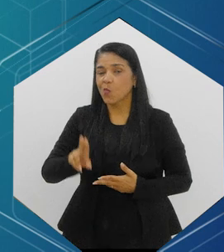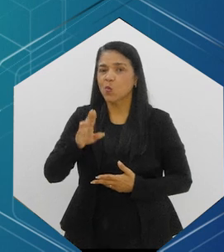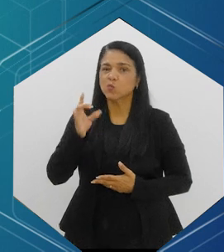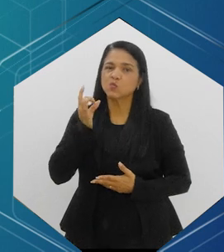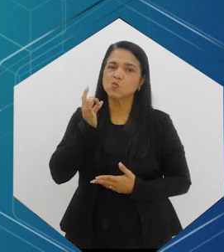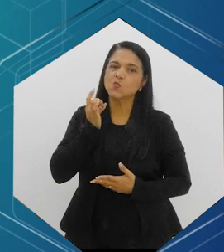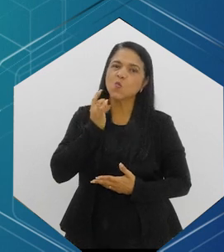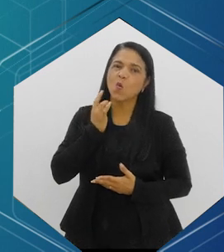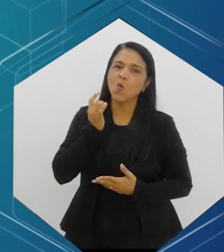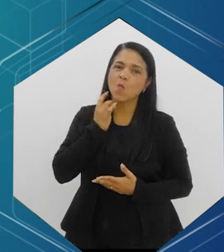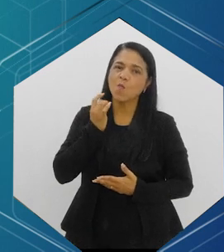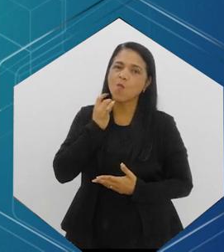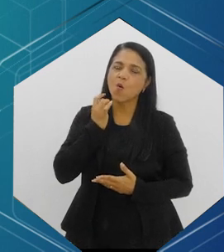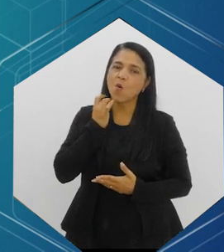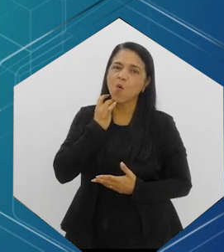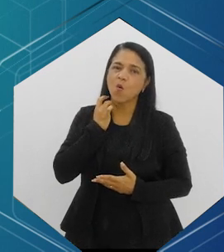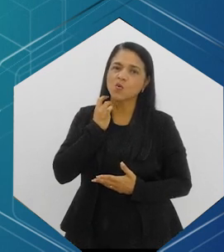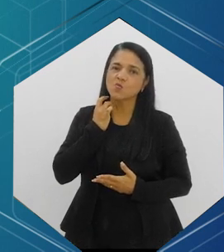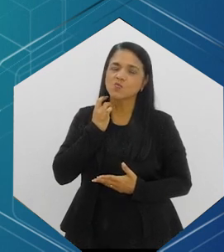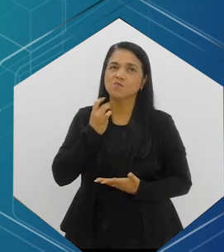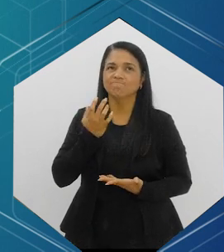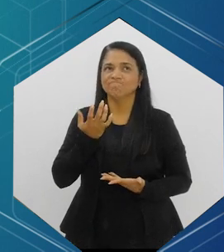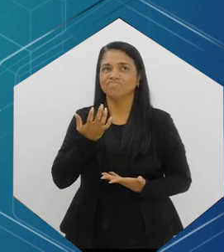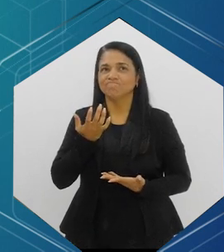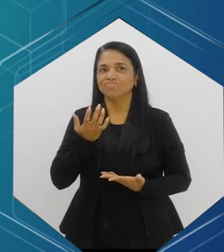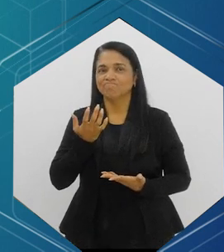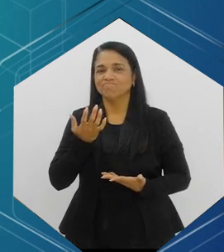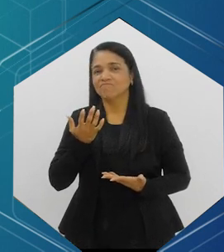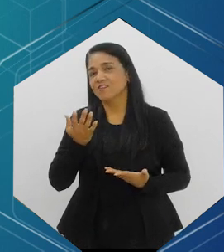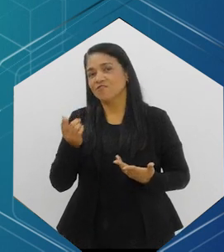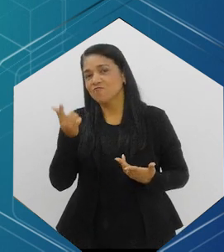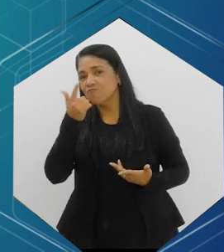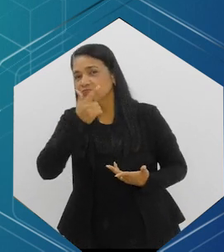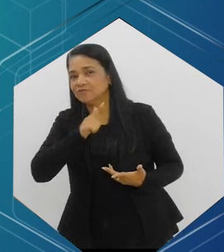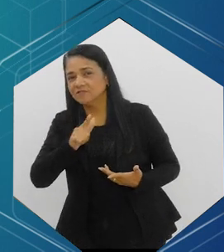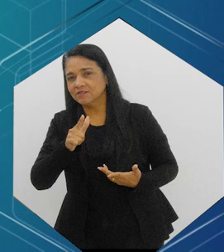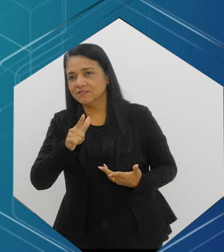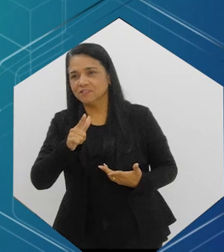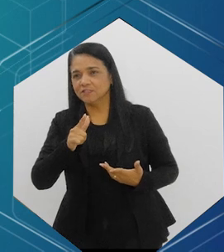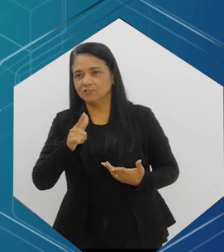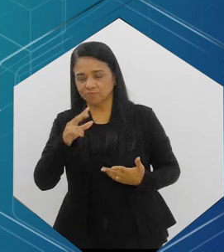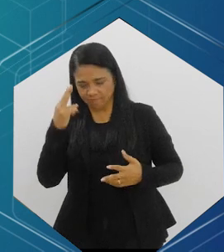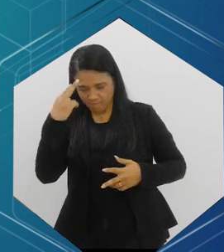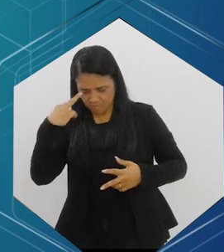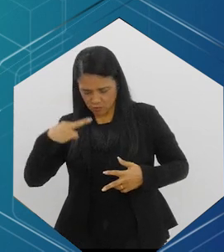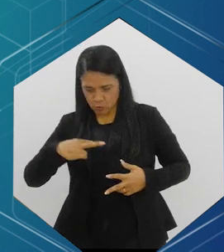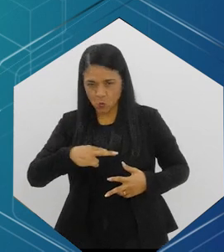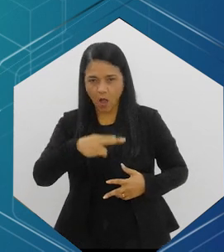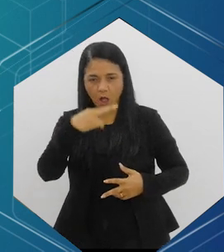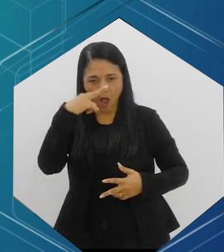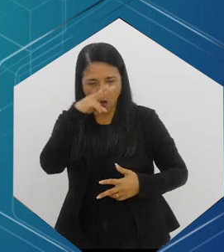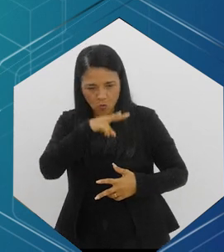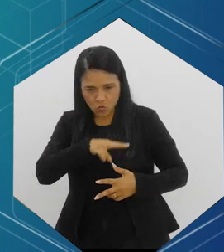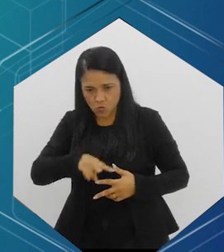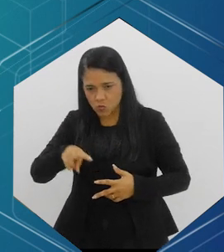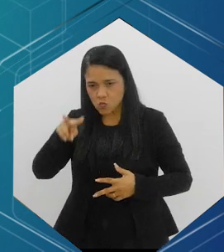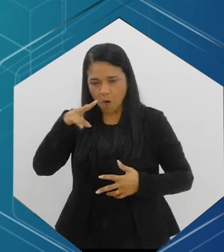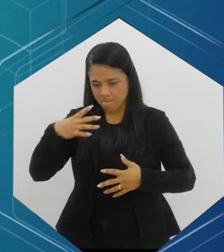de uso indiscriminado de hormônios para você chegar a um ponto de visual.